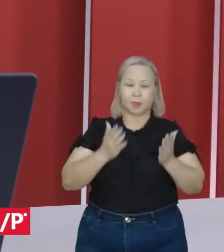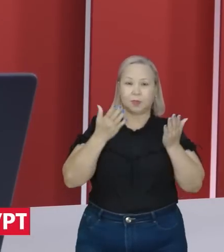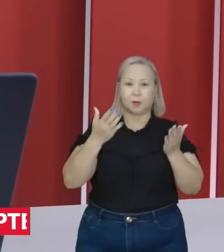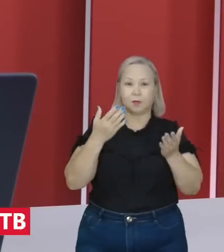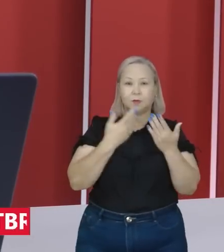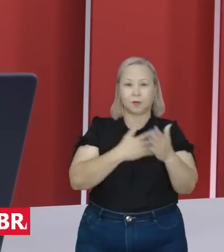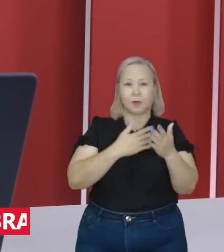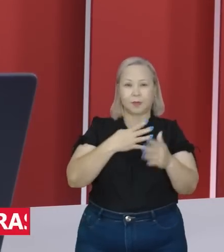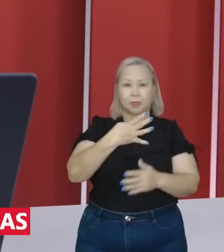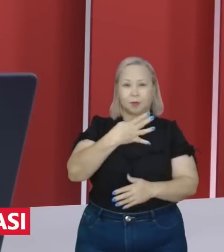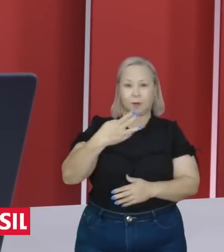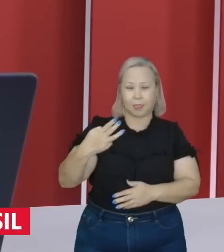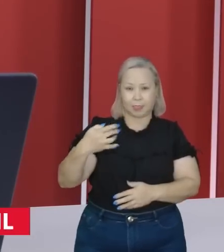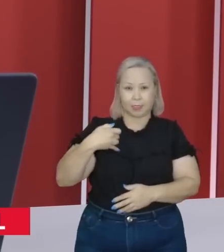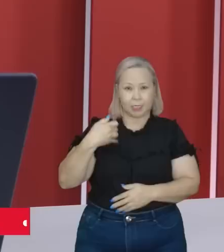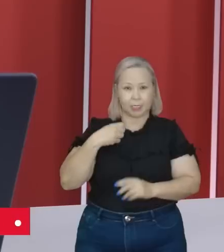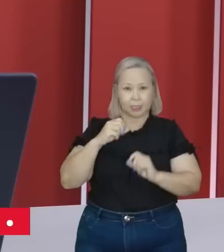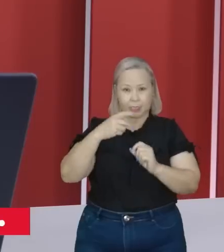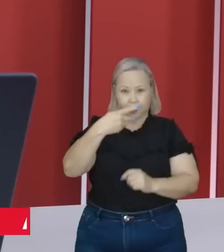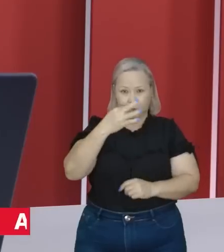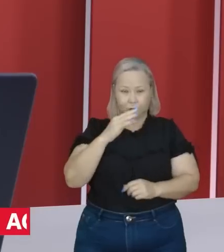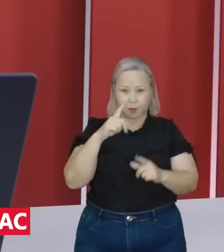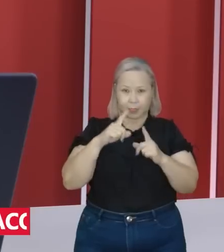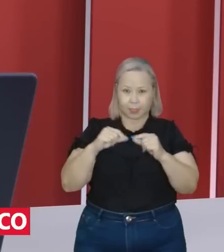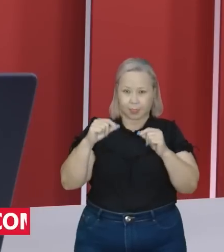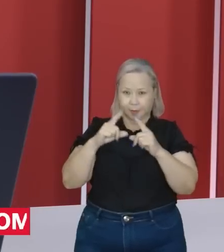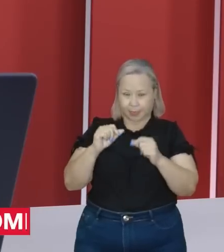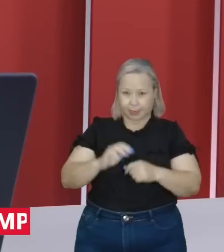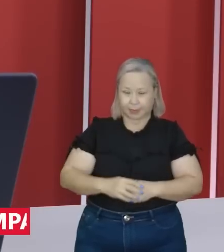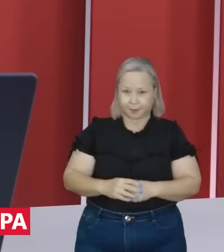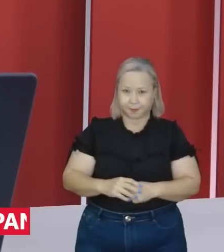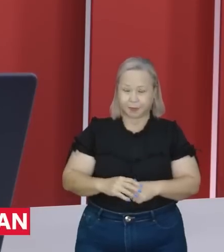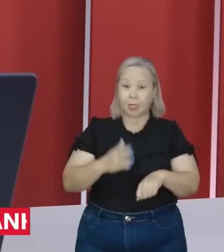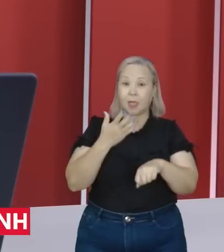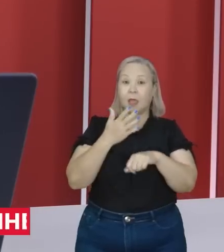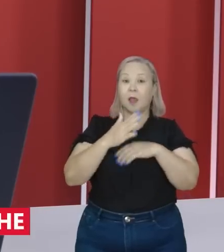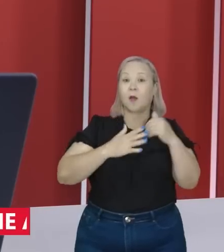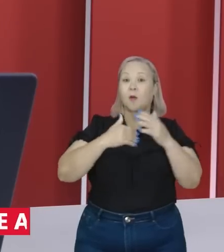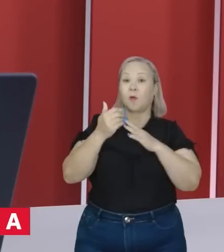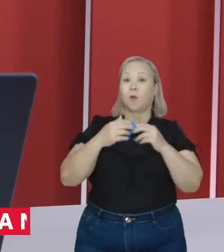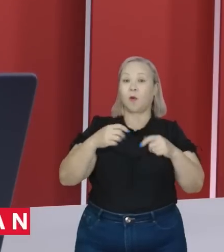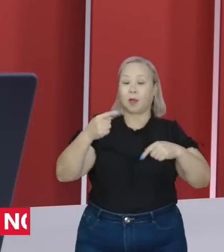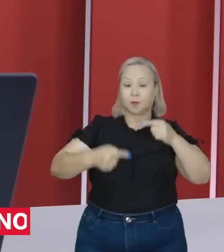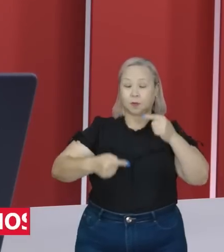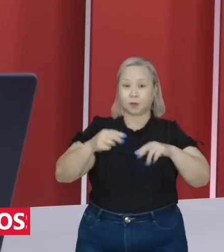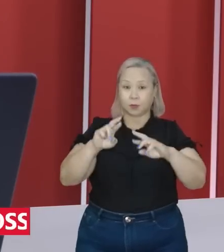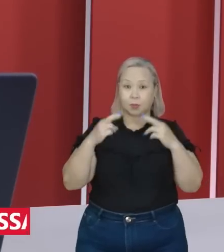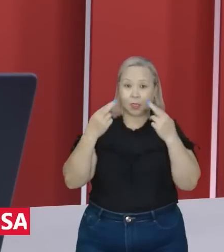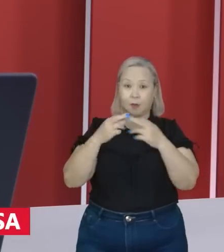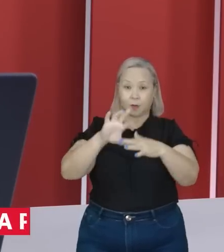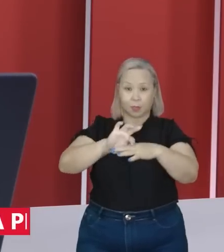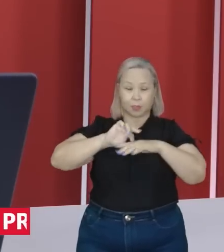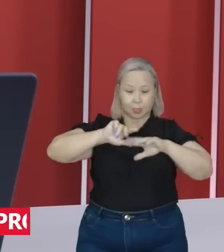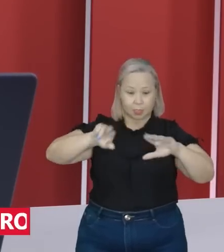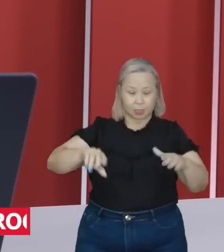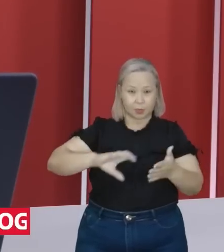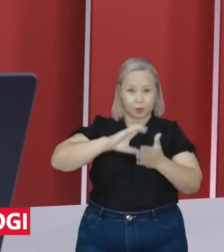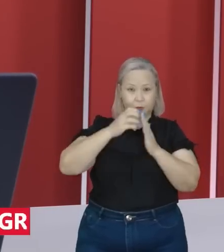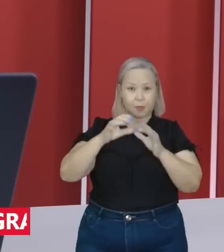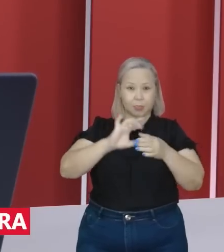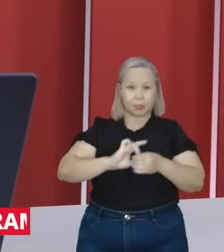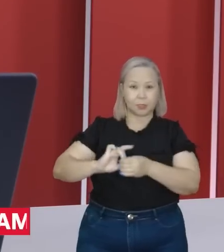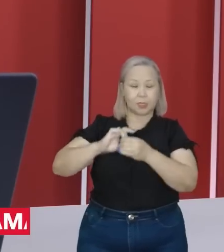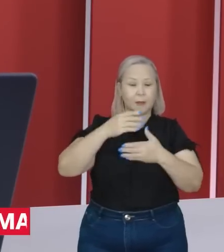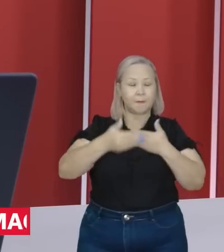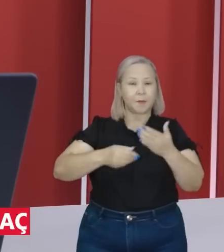aniversário de 43 anos do PT em Brasília. O ato político reuniu lideranças do partido, aliados e